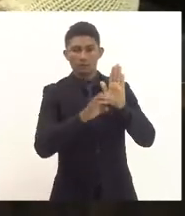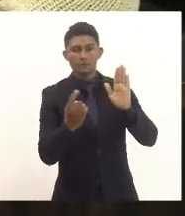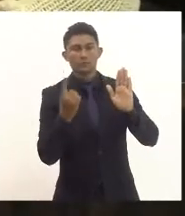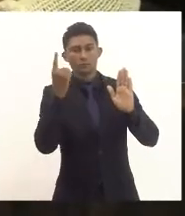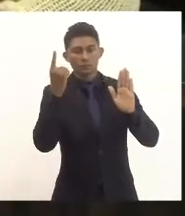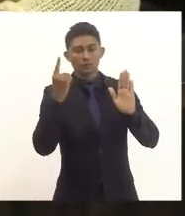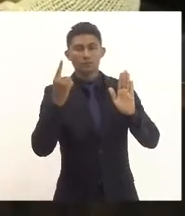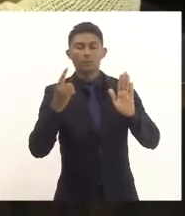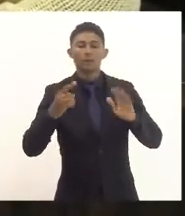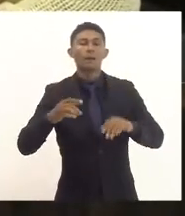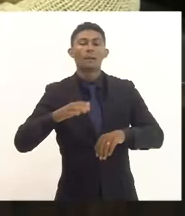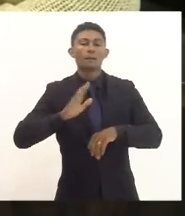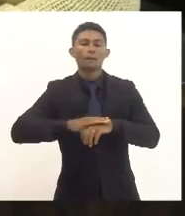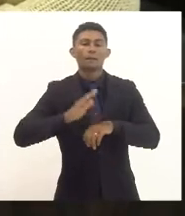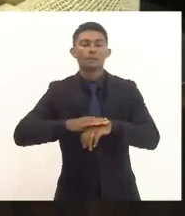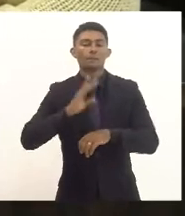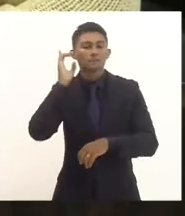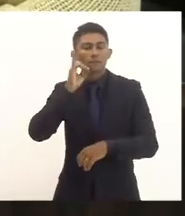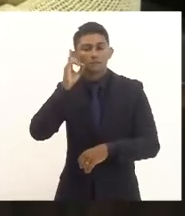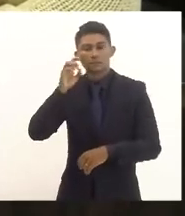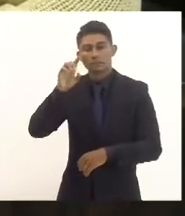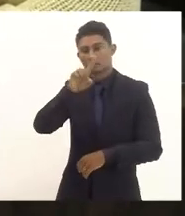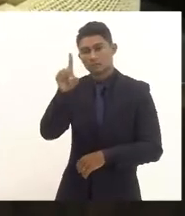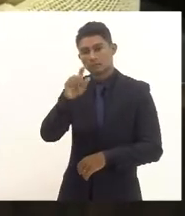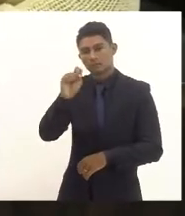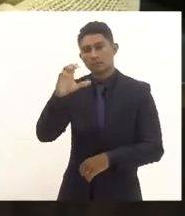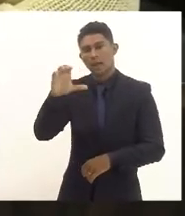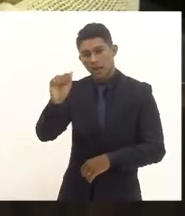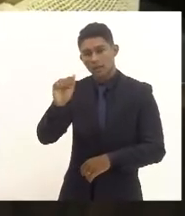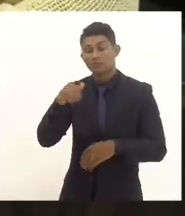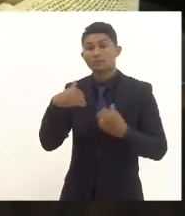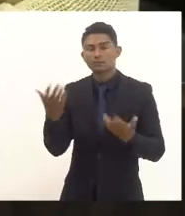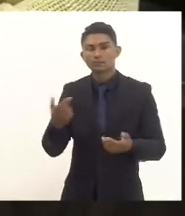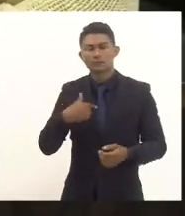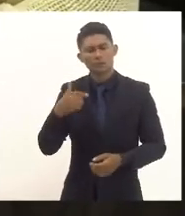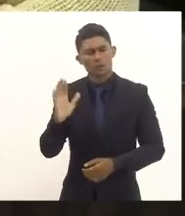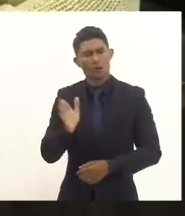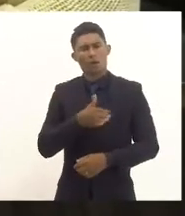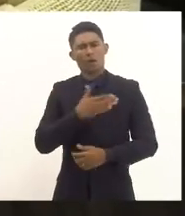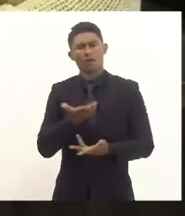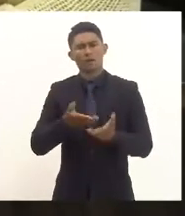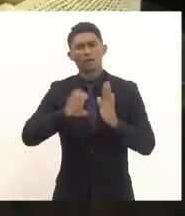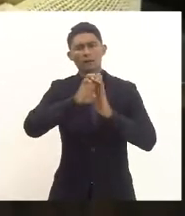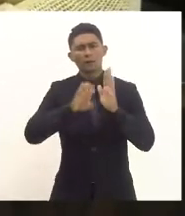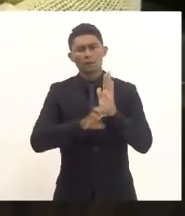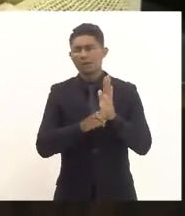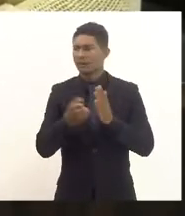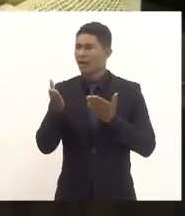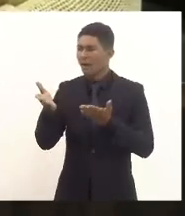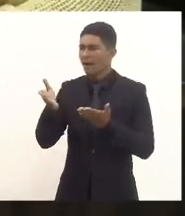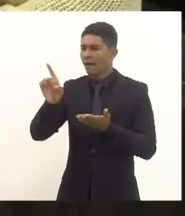do deputado Osaka e Deputado Luiz para minha surpresa voltou da emenda era o próprio Deputado Osaka